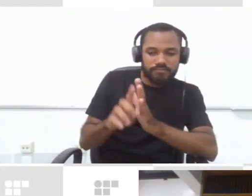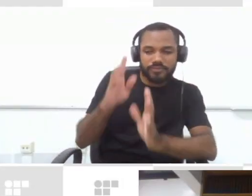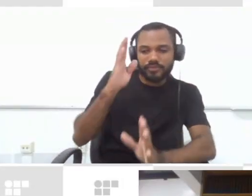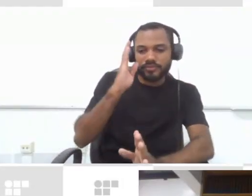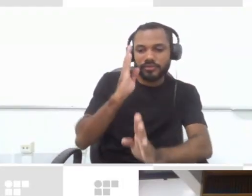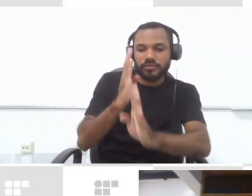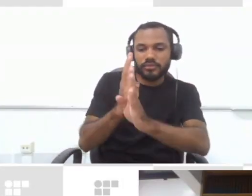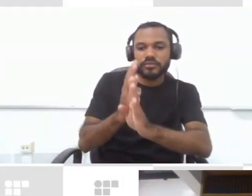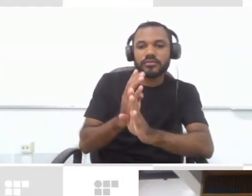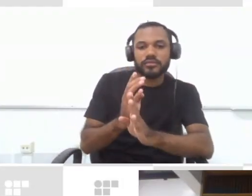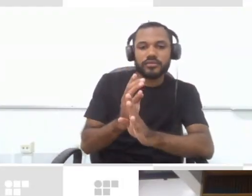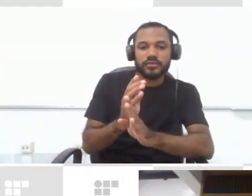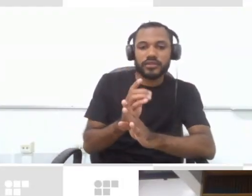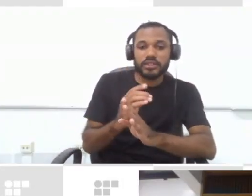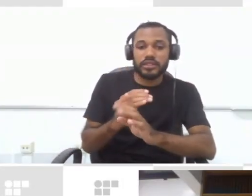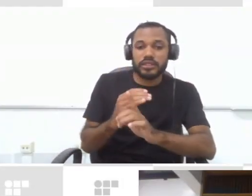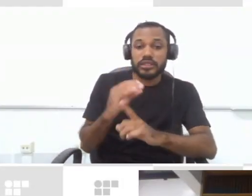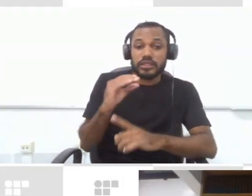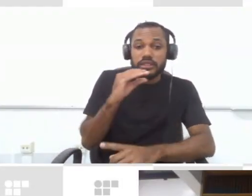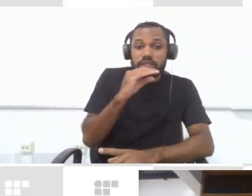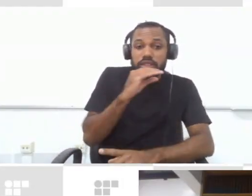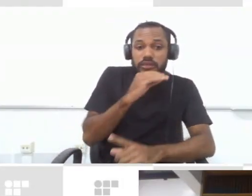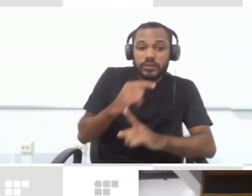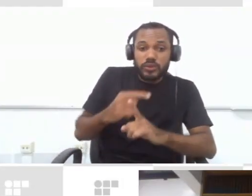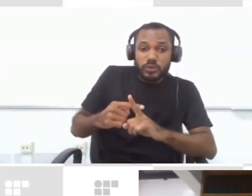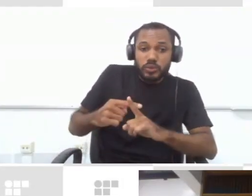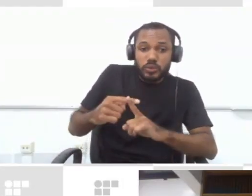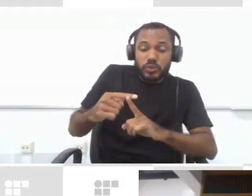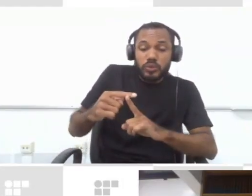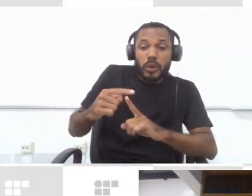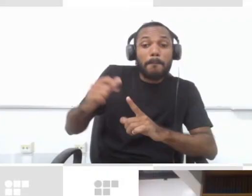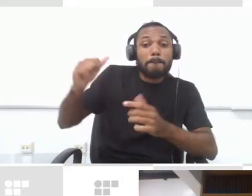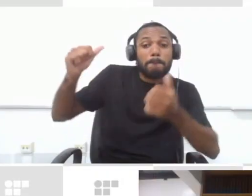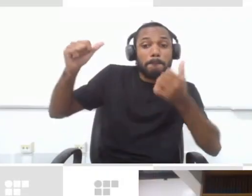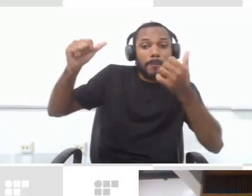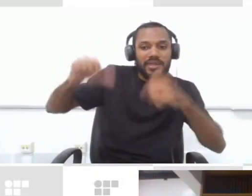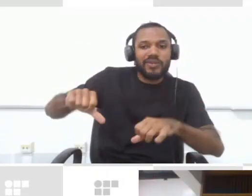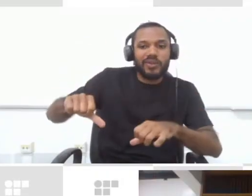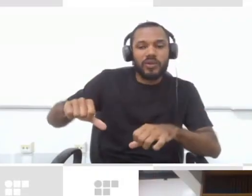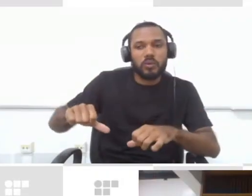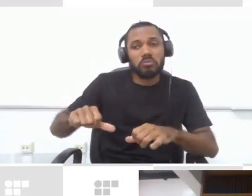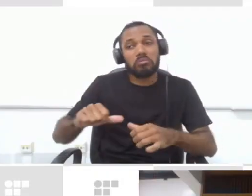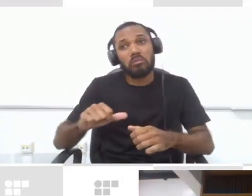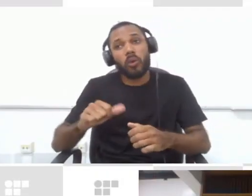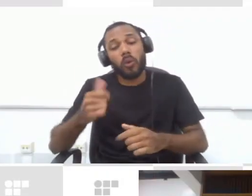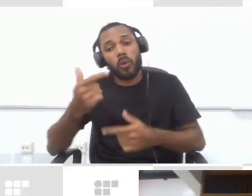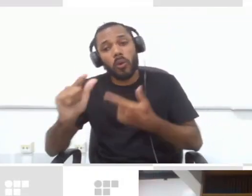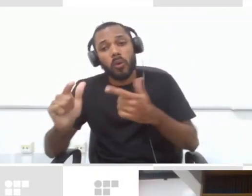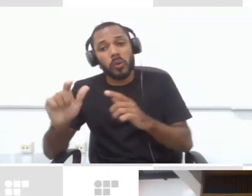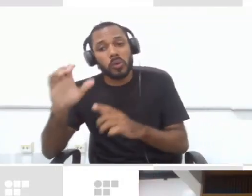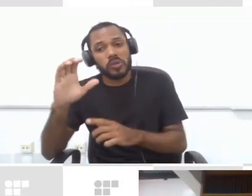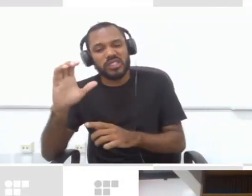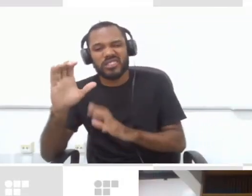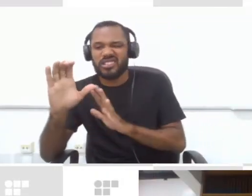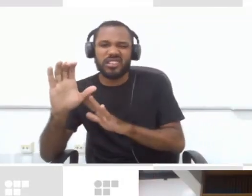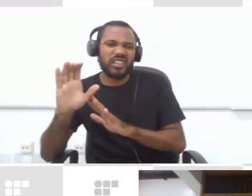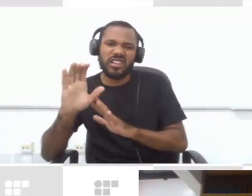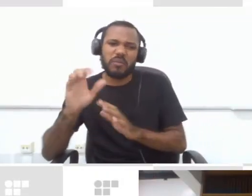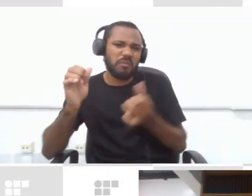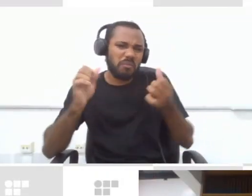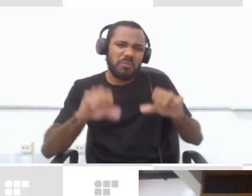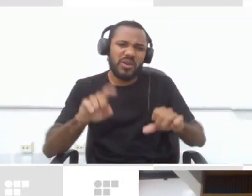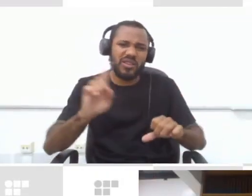maior do que previsto pelos modelos, e outros cientistas estão dizendo que não é maior, mas está